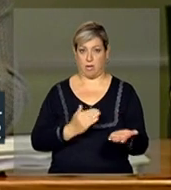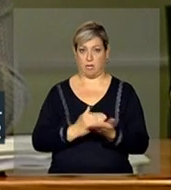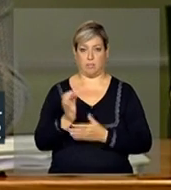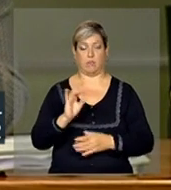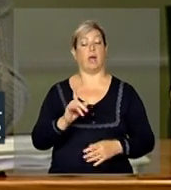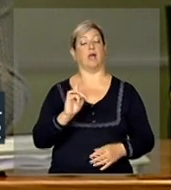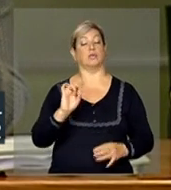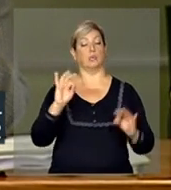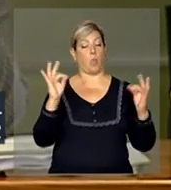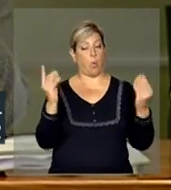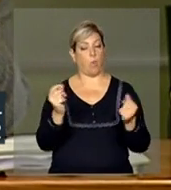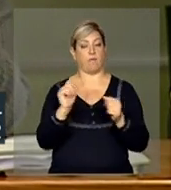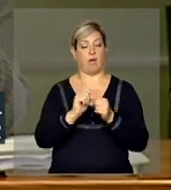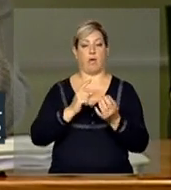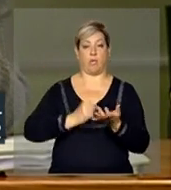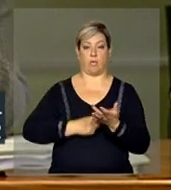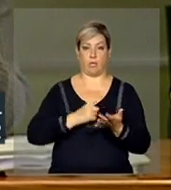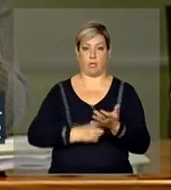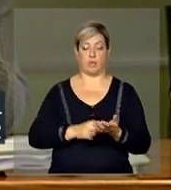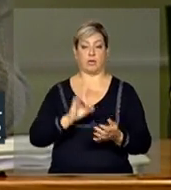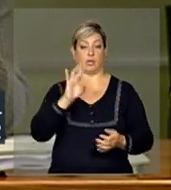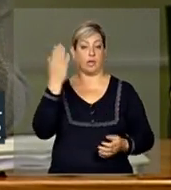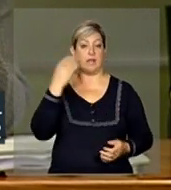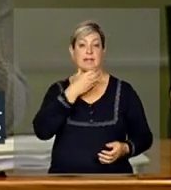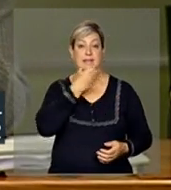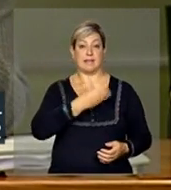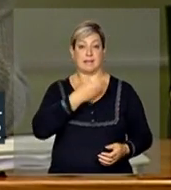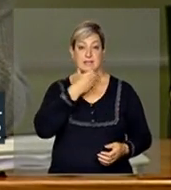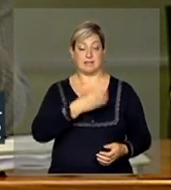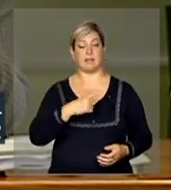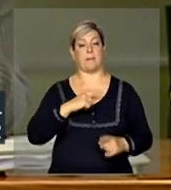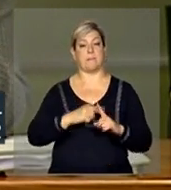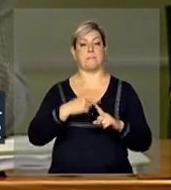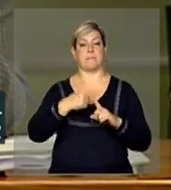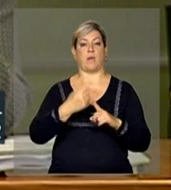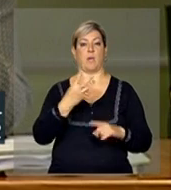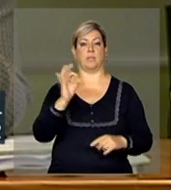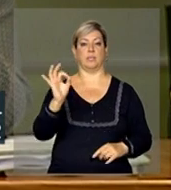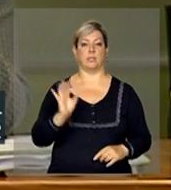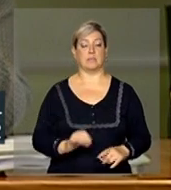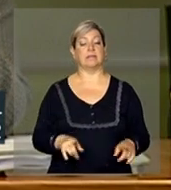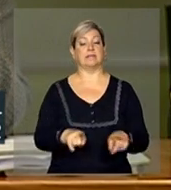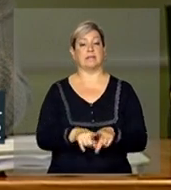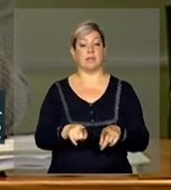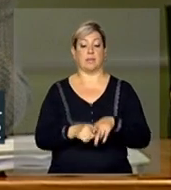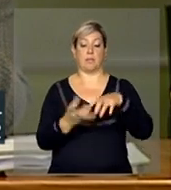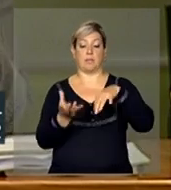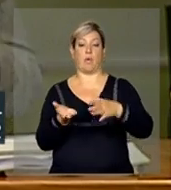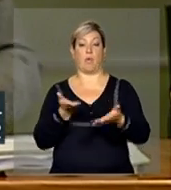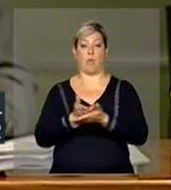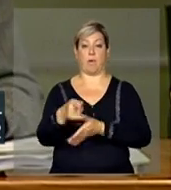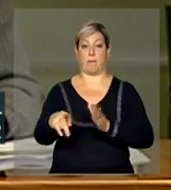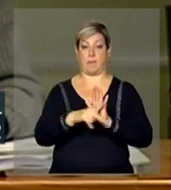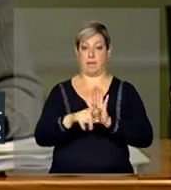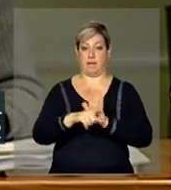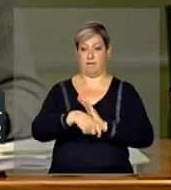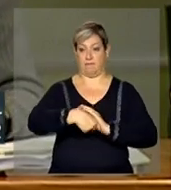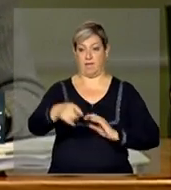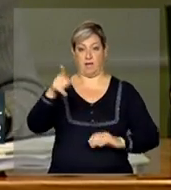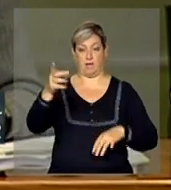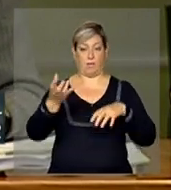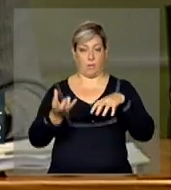Todo mundo que fez acordo, quem fez acordo só em dezembro, que são mais 4%, também assim que o Congresso aprove o projeto de lei enviado ao